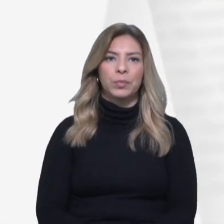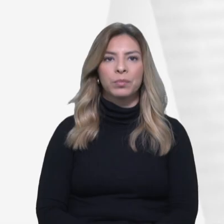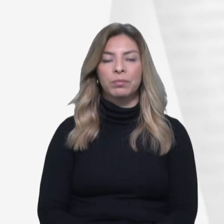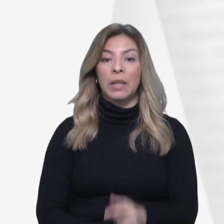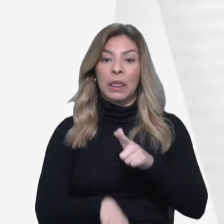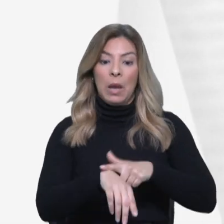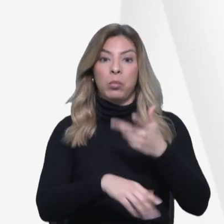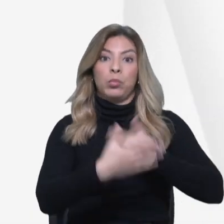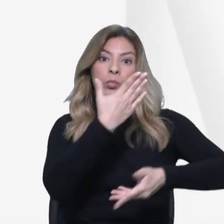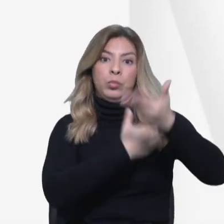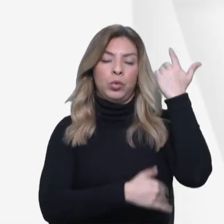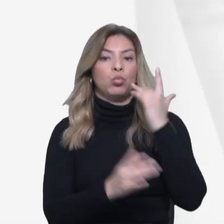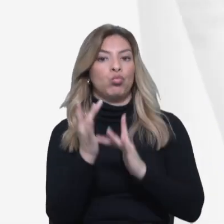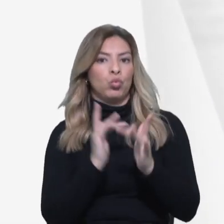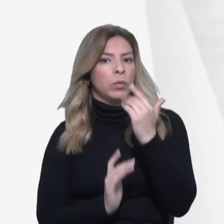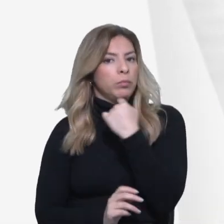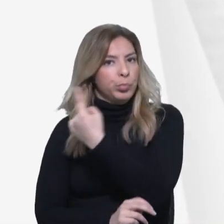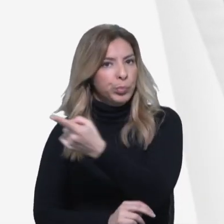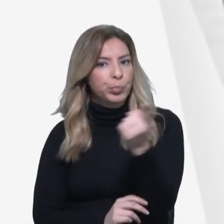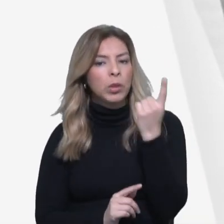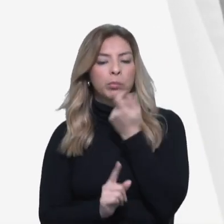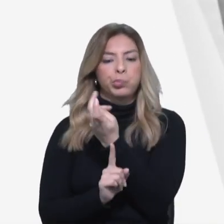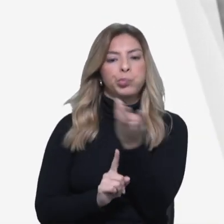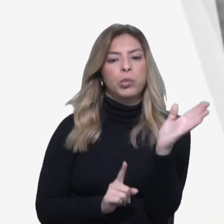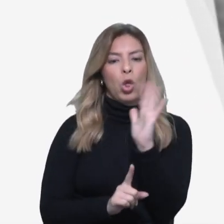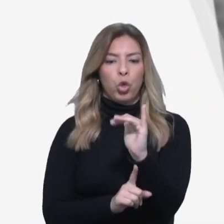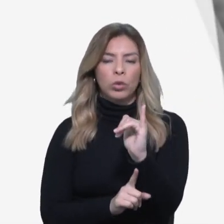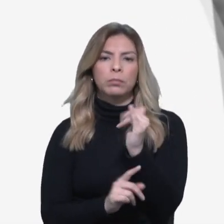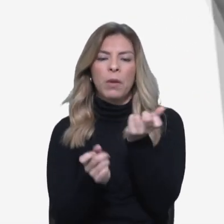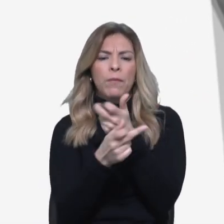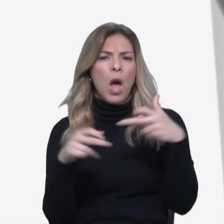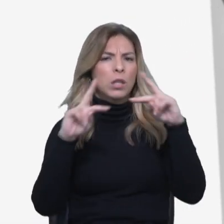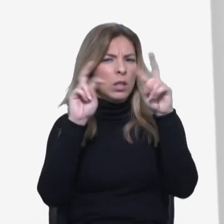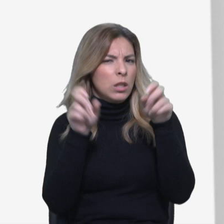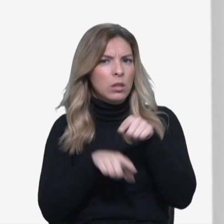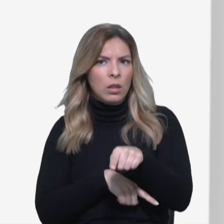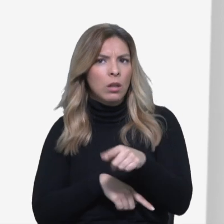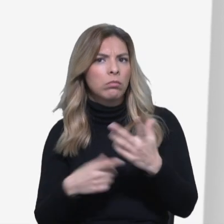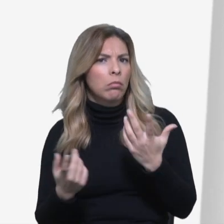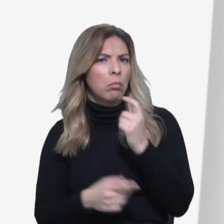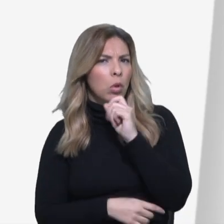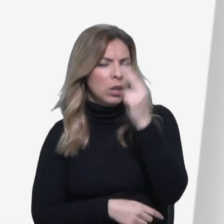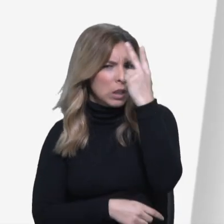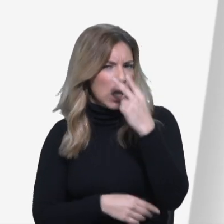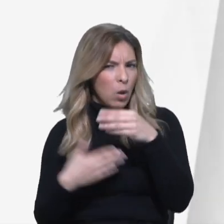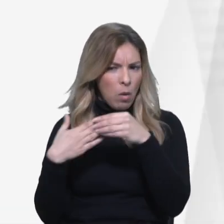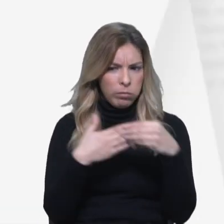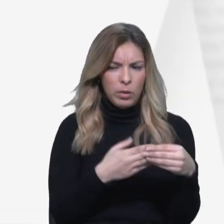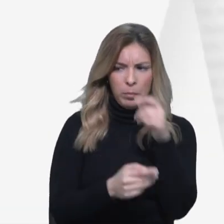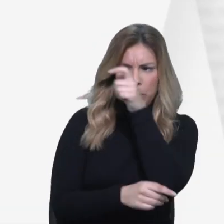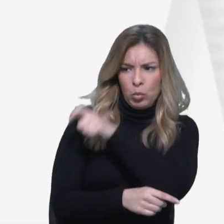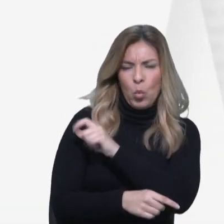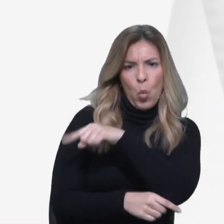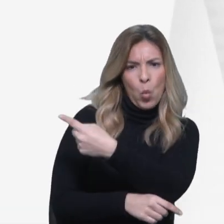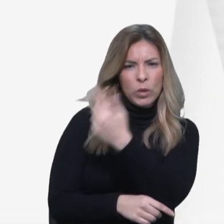Naquele tempo disse Jesus aos discípulos a seguinte parábola: Poderá um cego guiar outro cego?